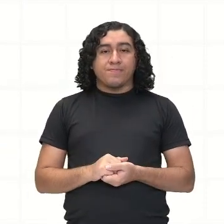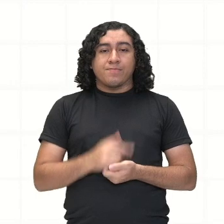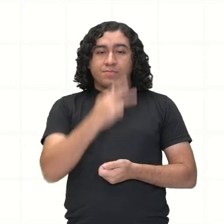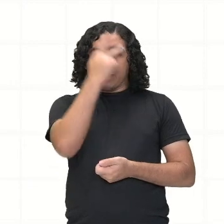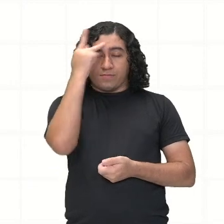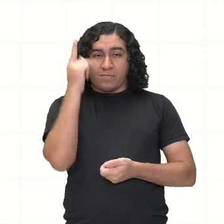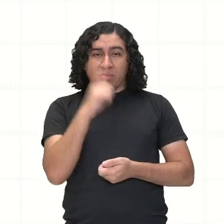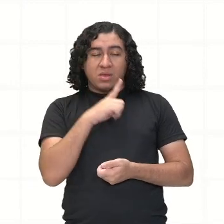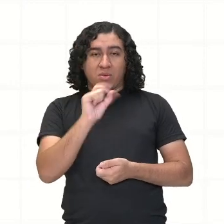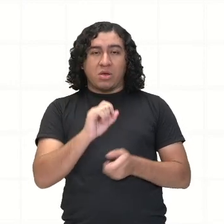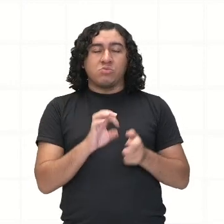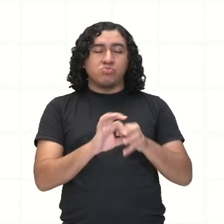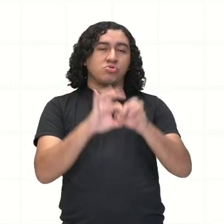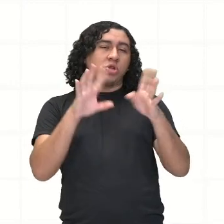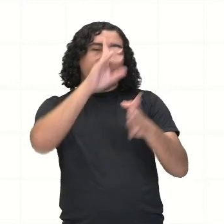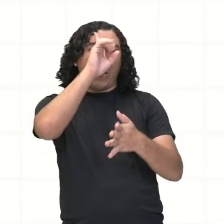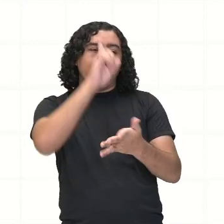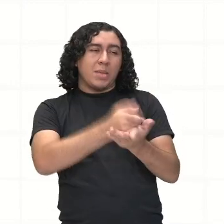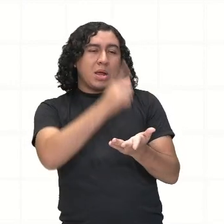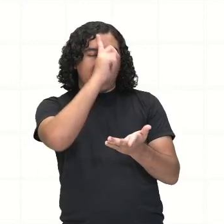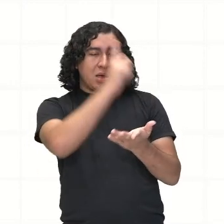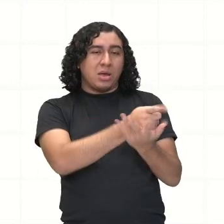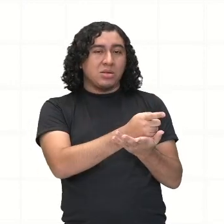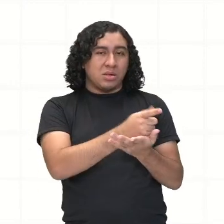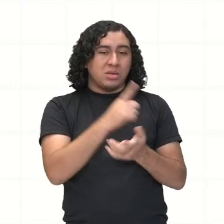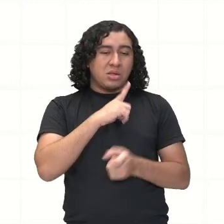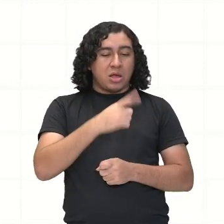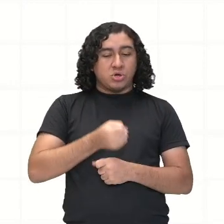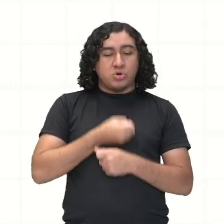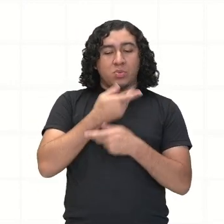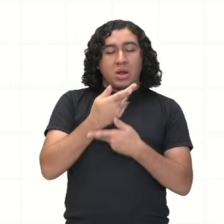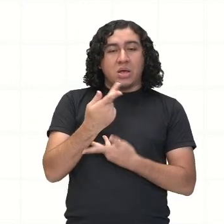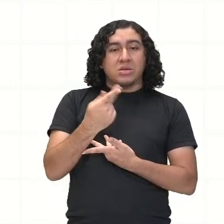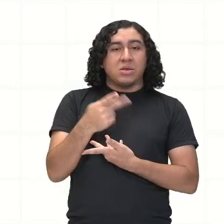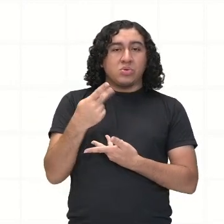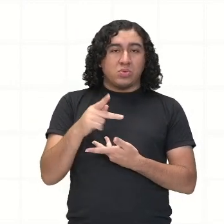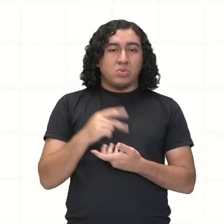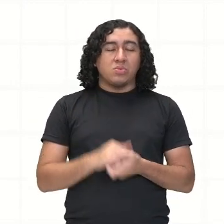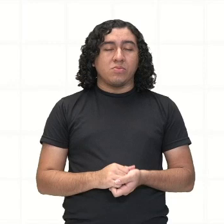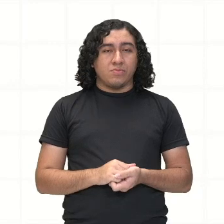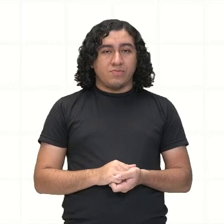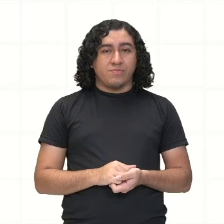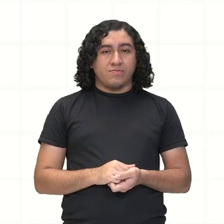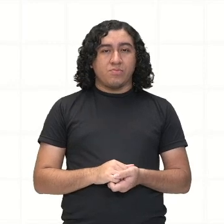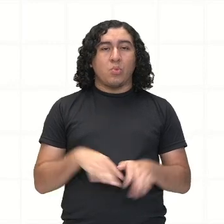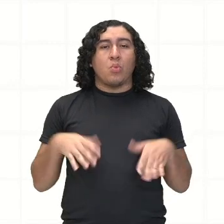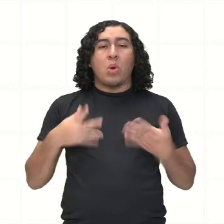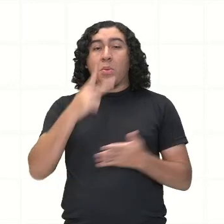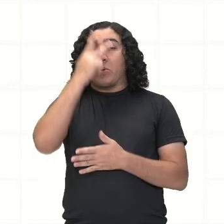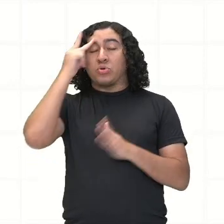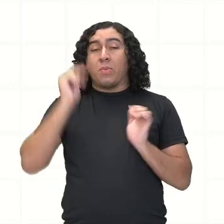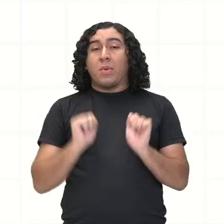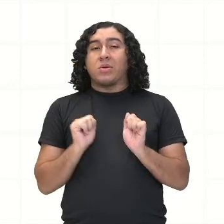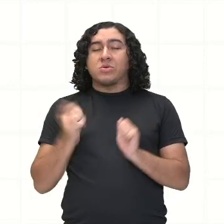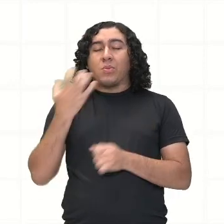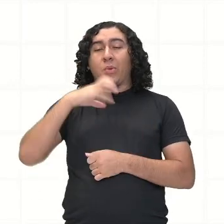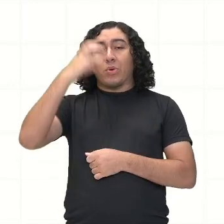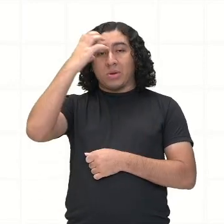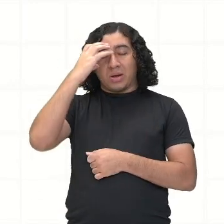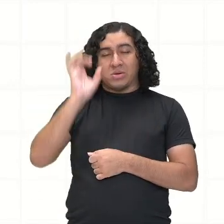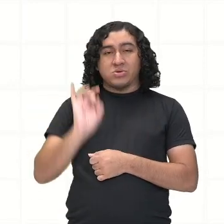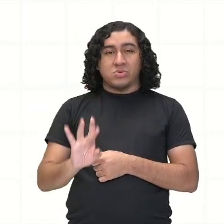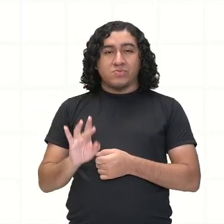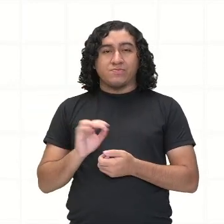sua liberdade para expressar a sua vontade. E quem pode fazer isso? O monarca, o